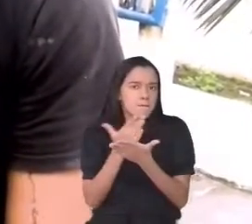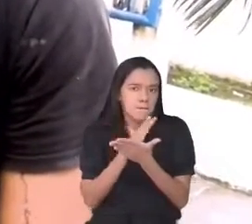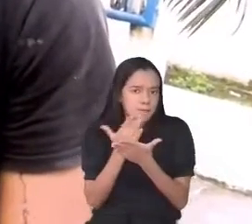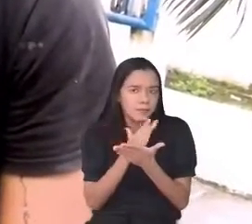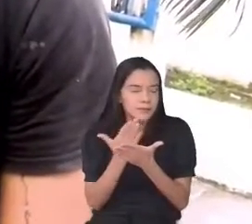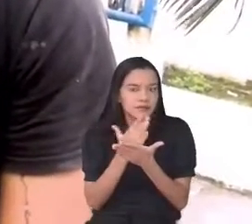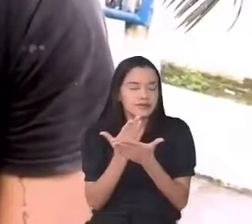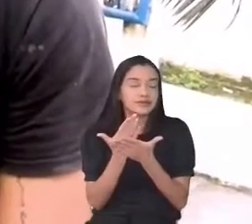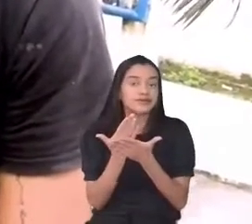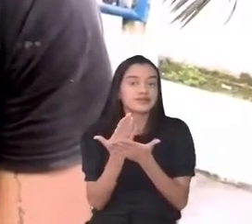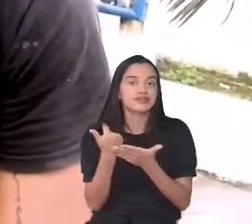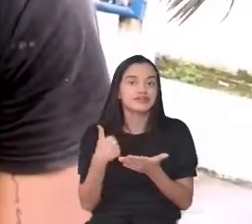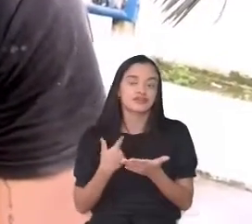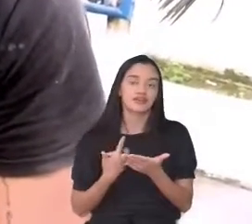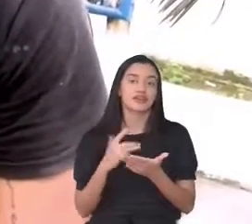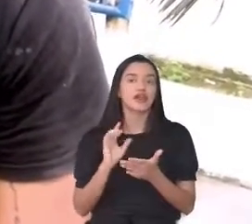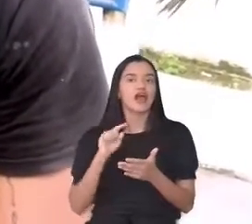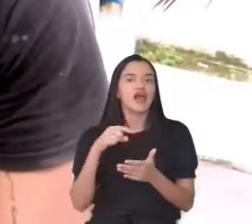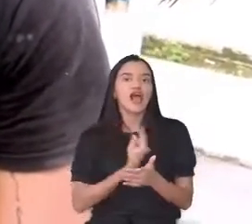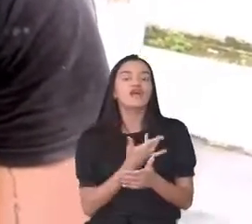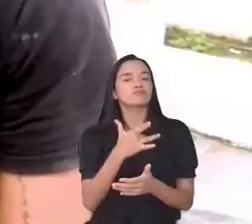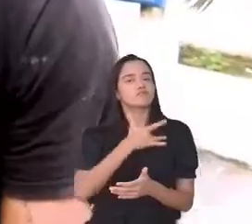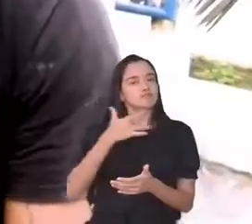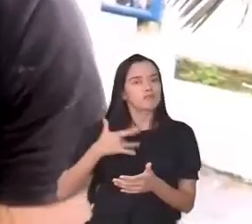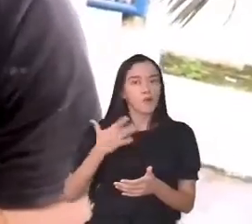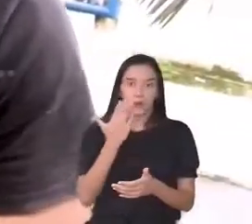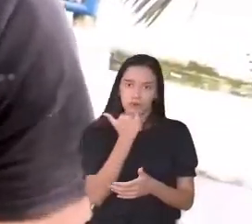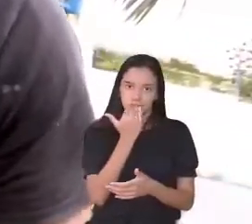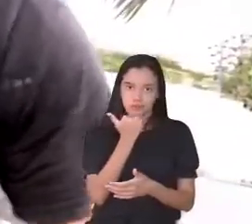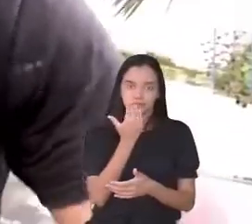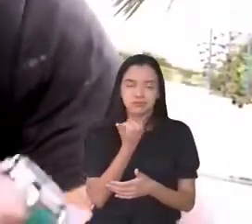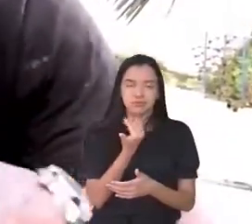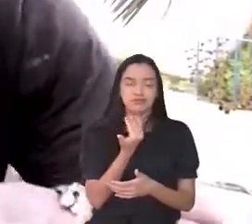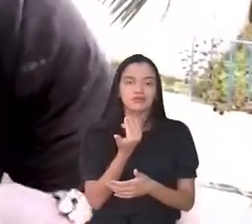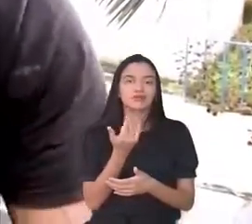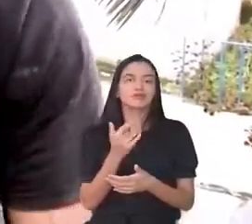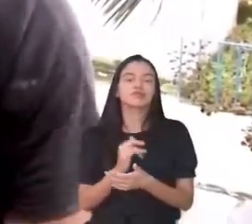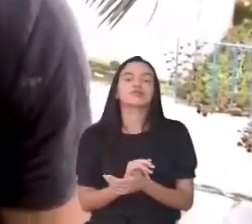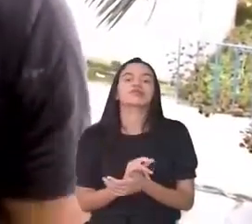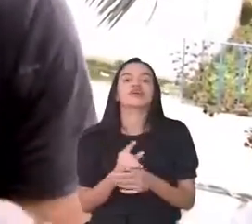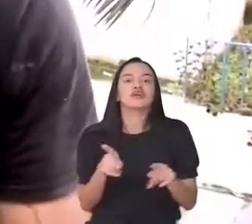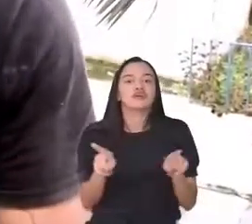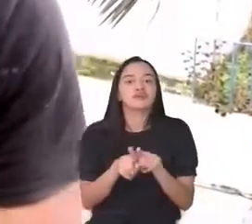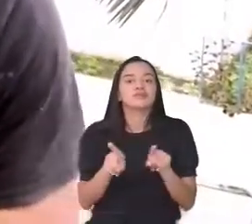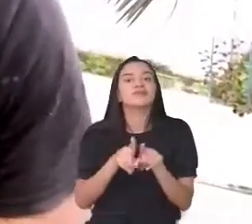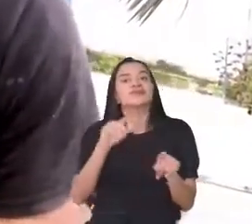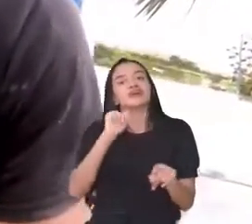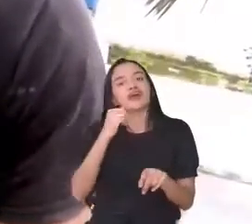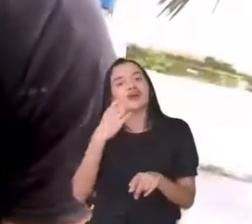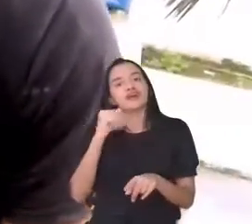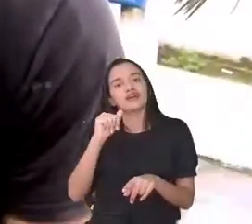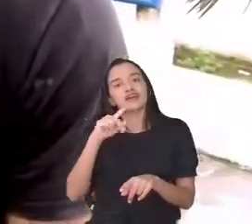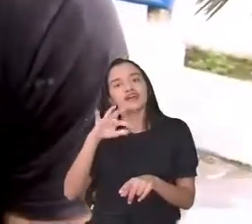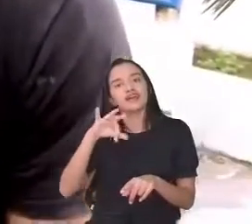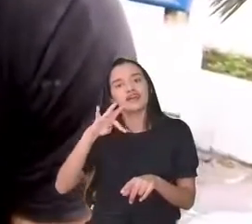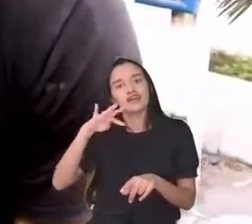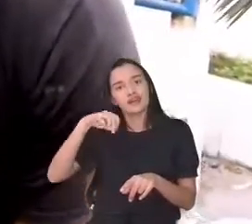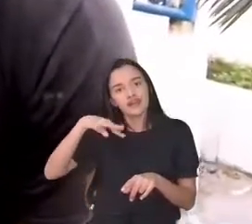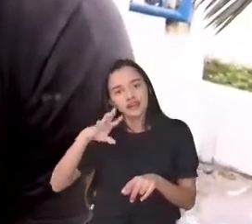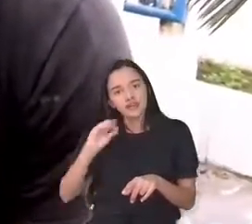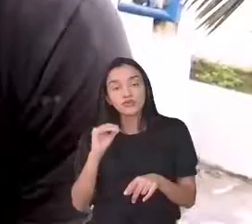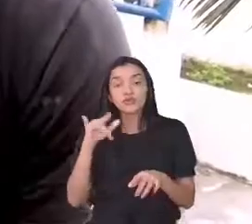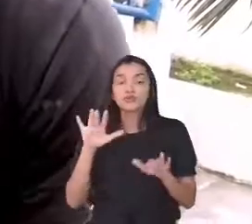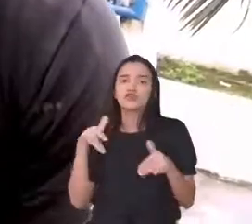isso, né? Então ela é uma coisa saudável, e aí você ainda bota um charque. E acalenta, Um negócio assim. de acalenta, é uma série de coisa boa. E aí, um